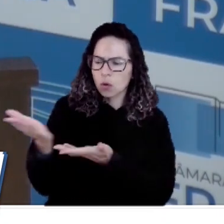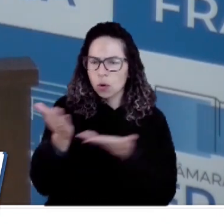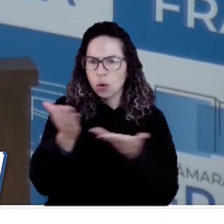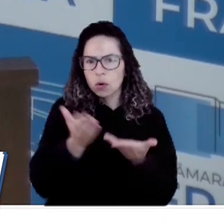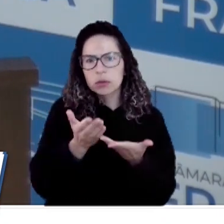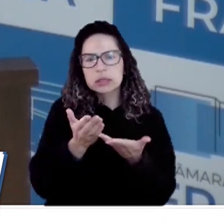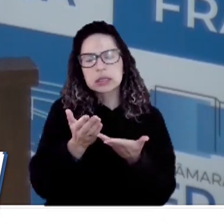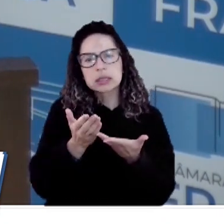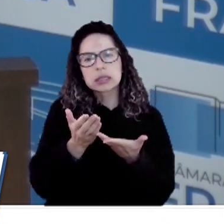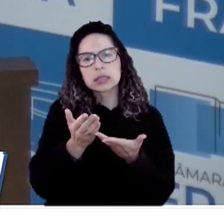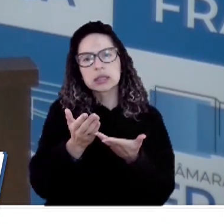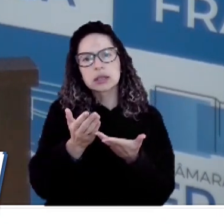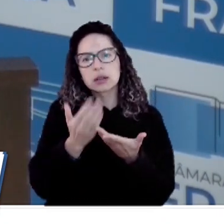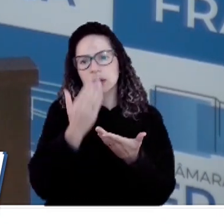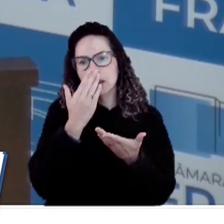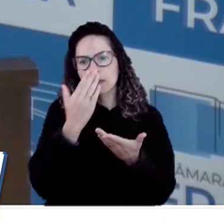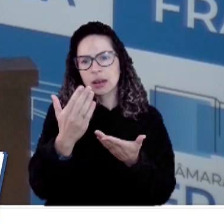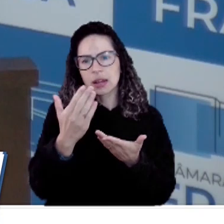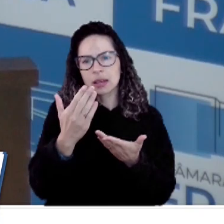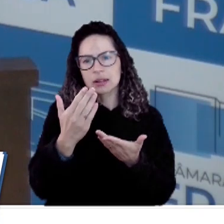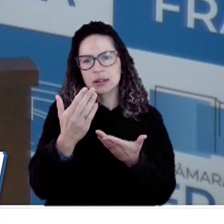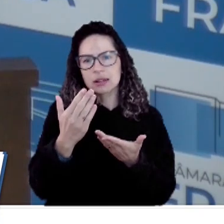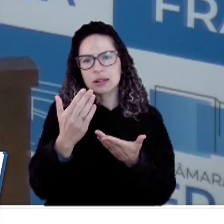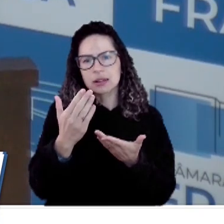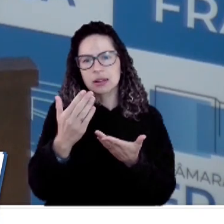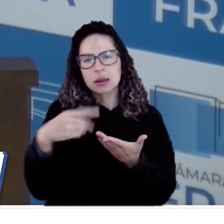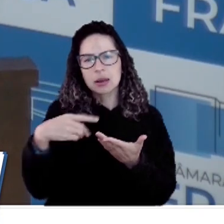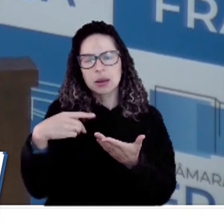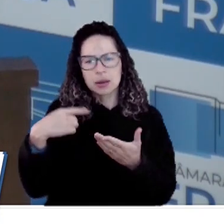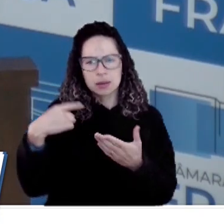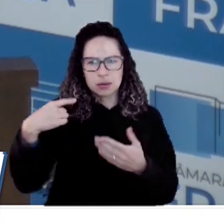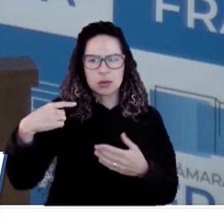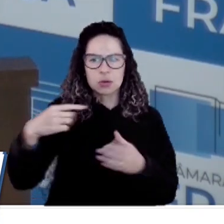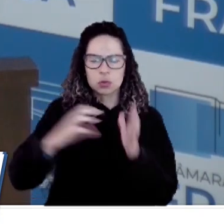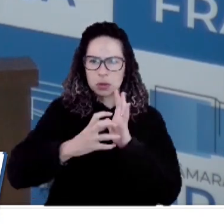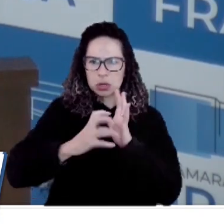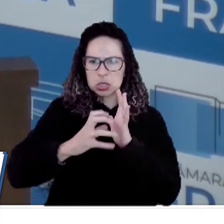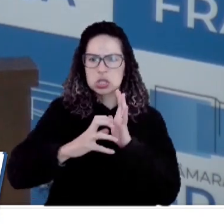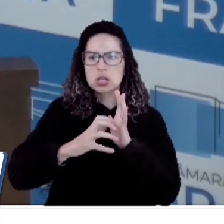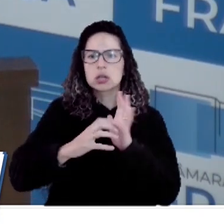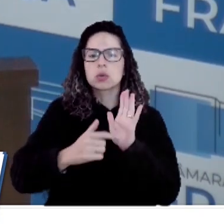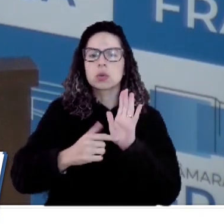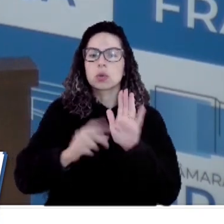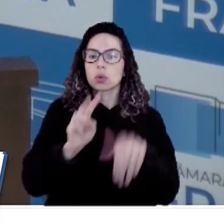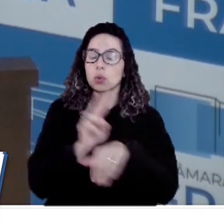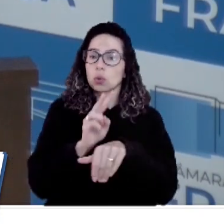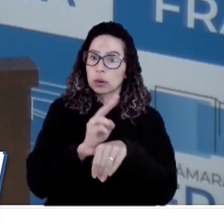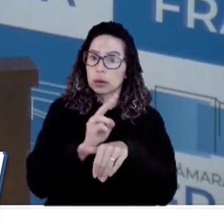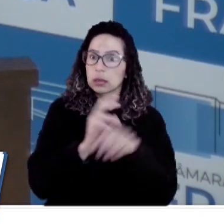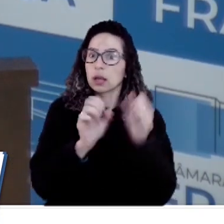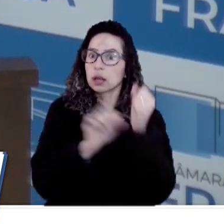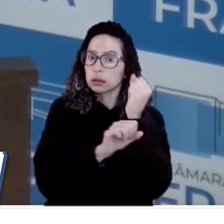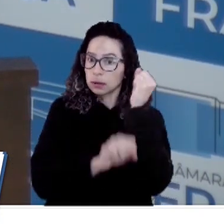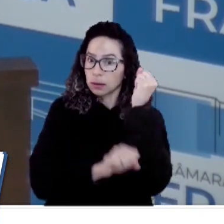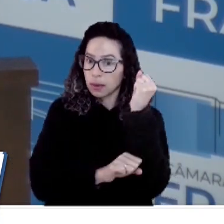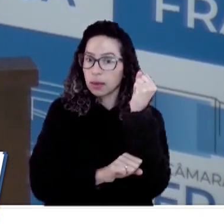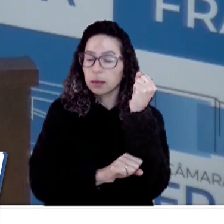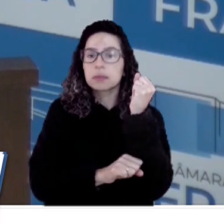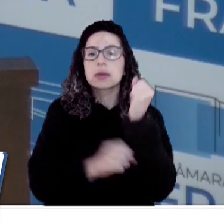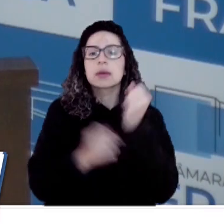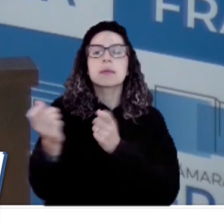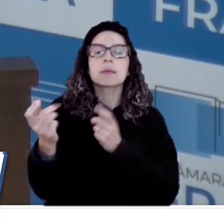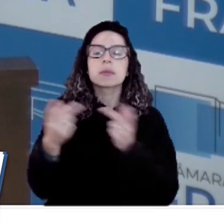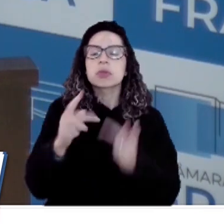em nome da frente parlamentar, em defesa do saneamento da Sabesp, o Vanzo,